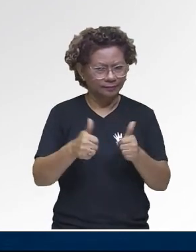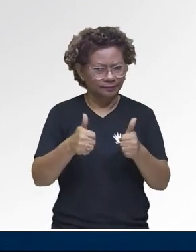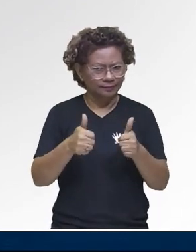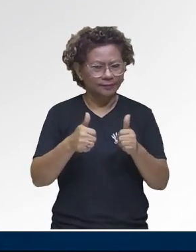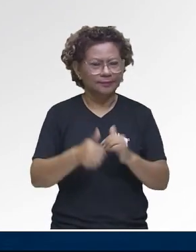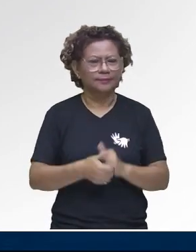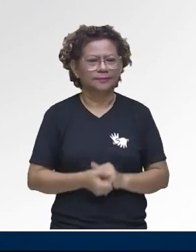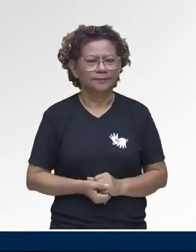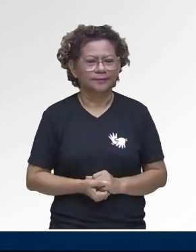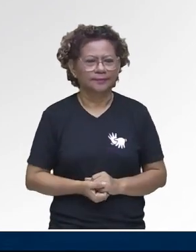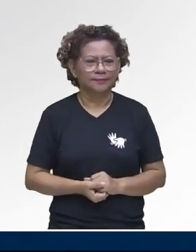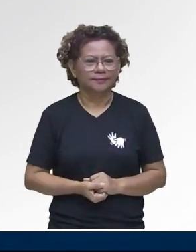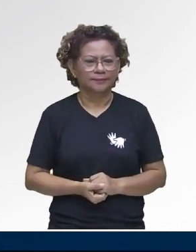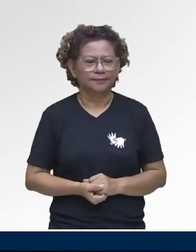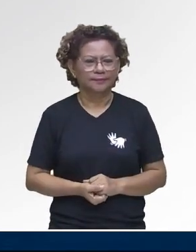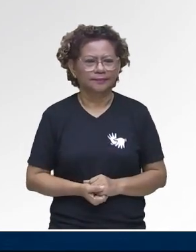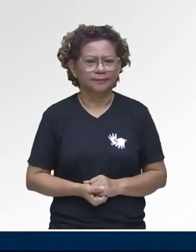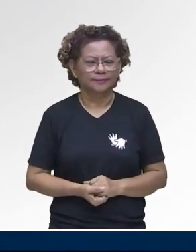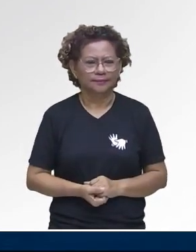menos R$